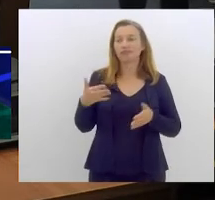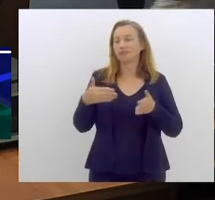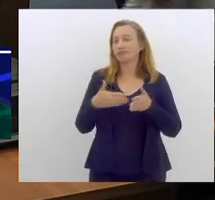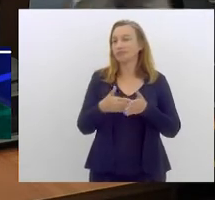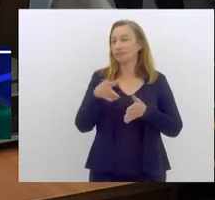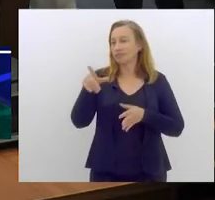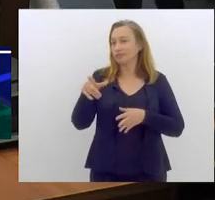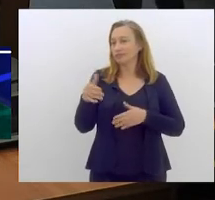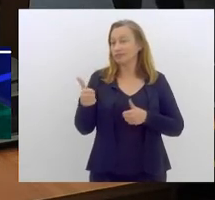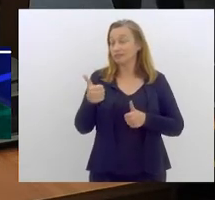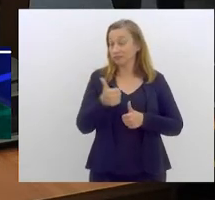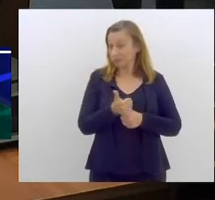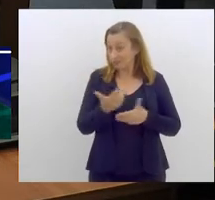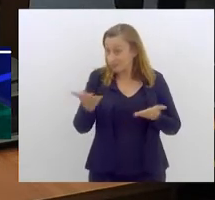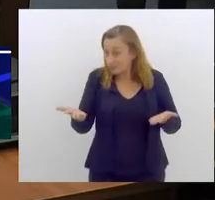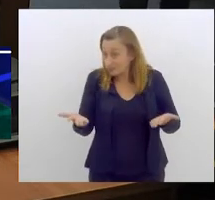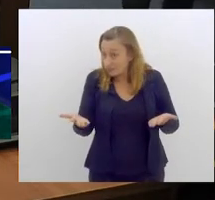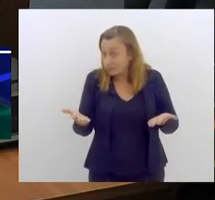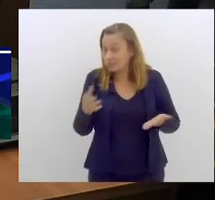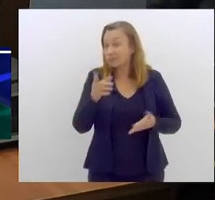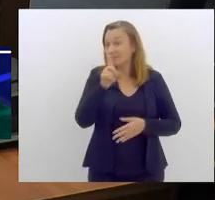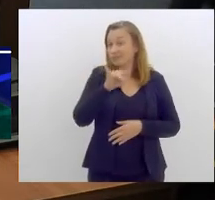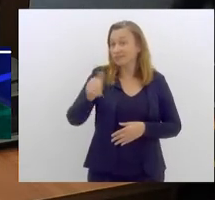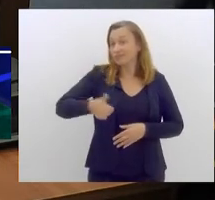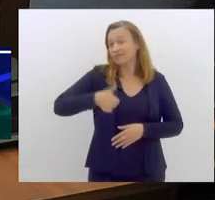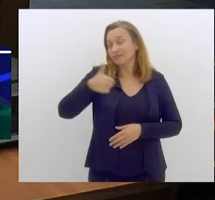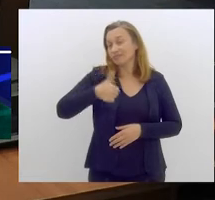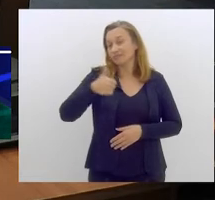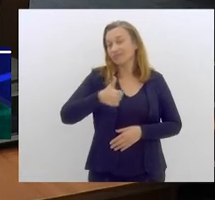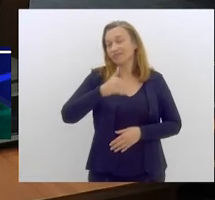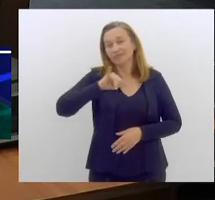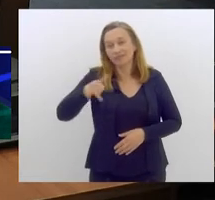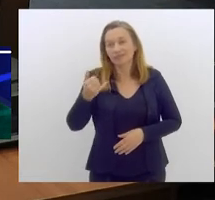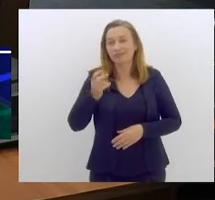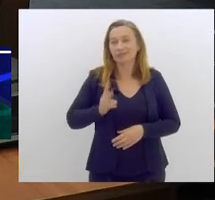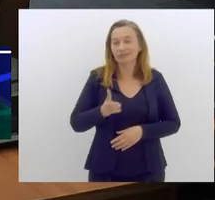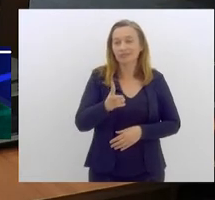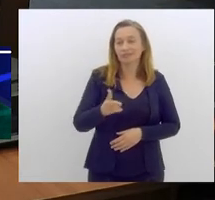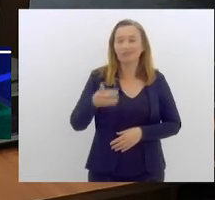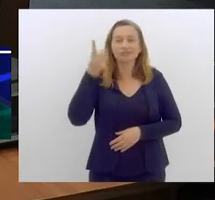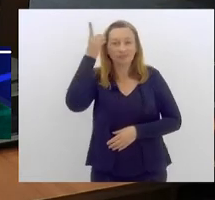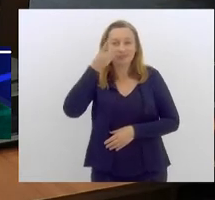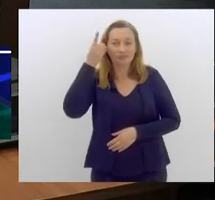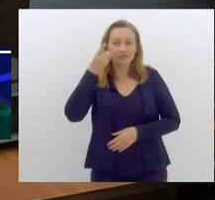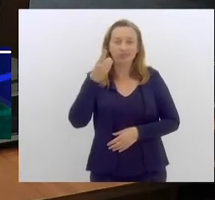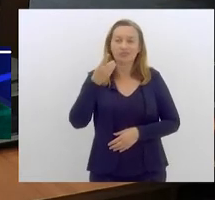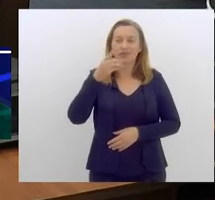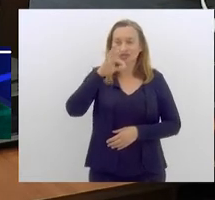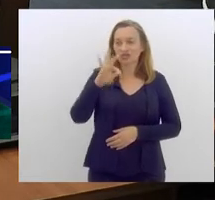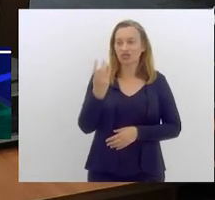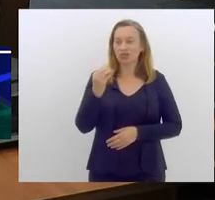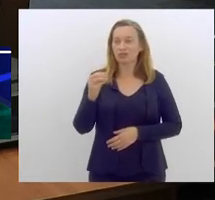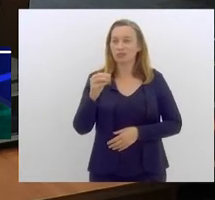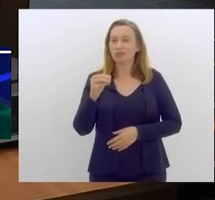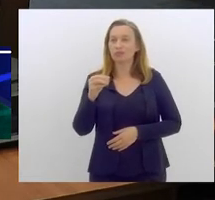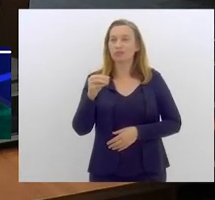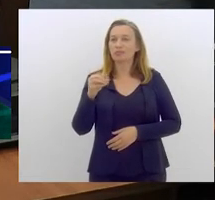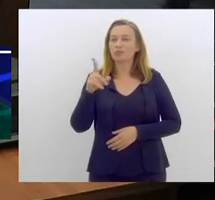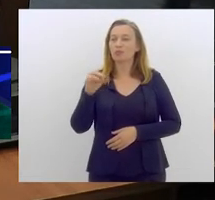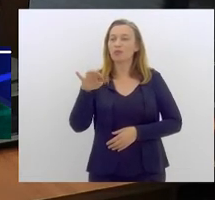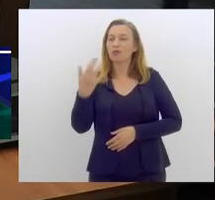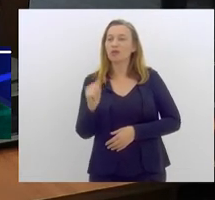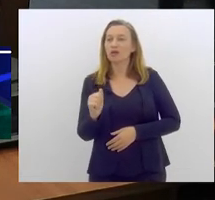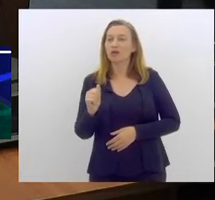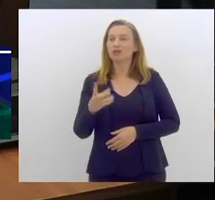posse, até o dia 1º de janeiro, continuará deputado Tiago Pampolha. Deputado